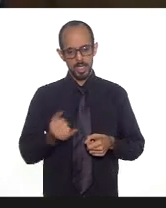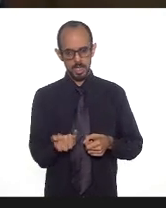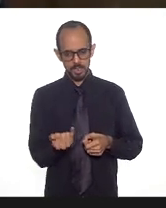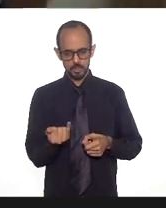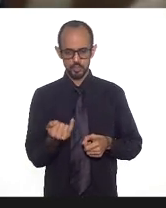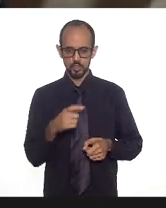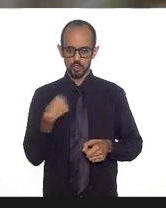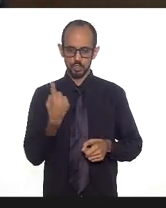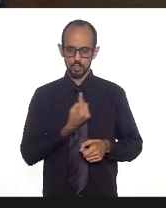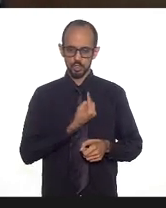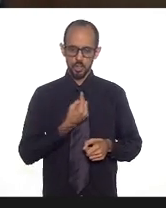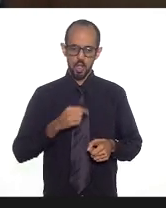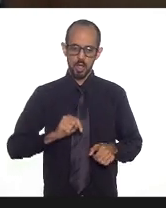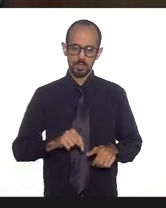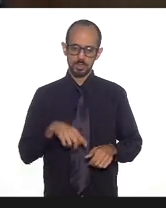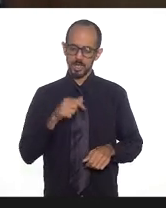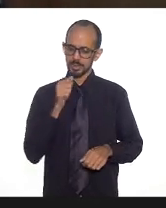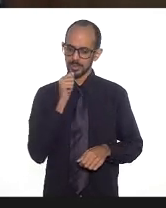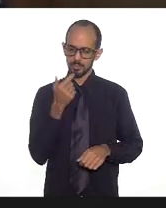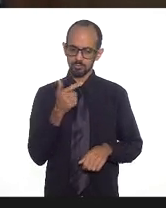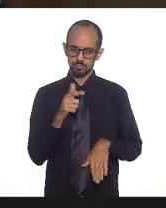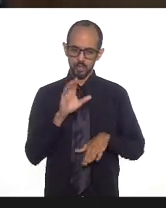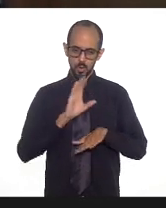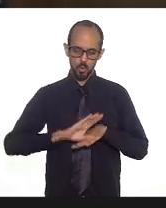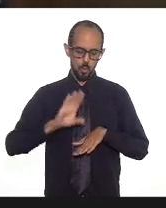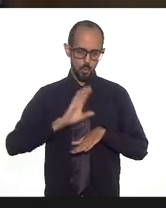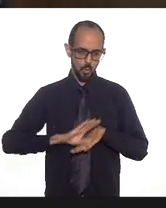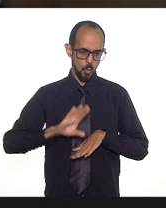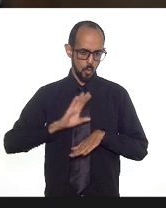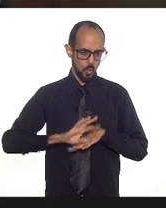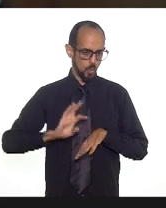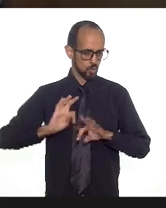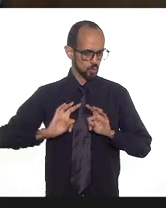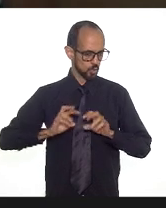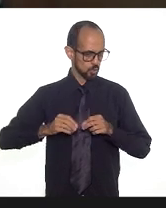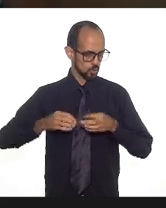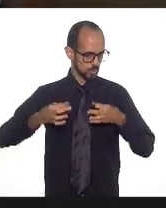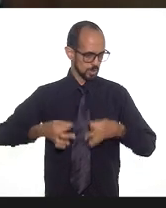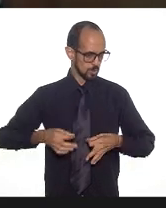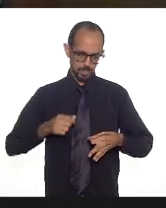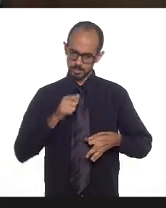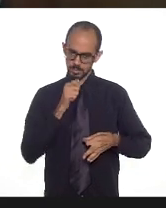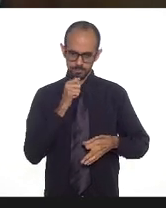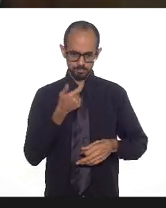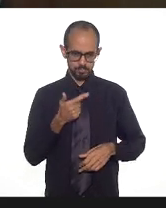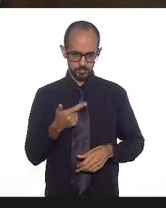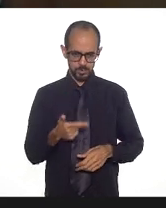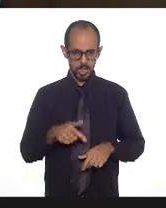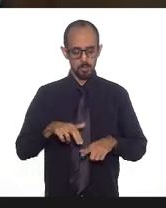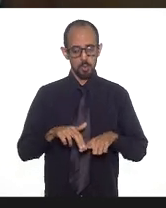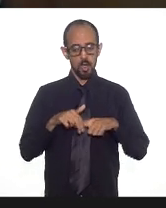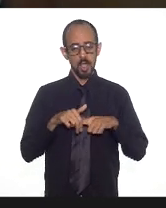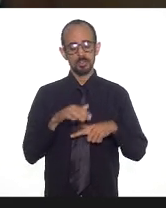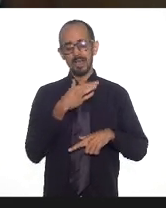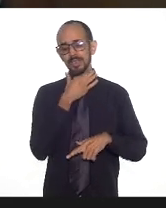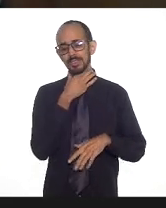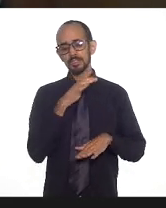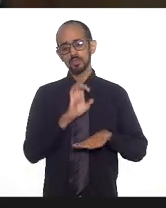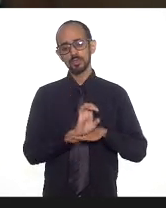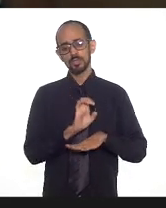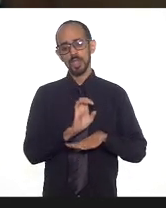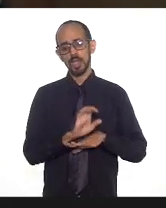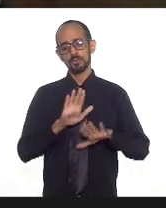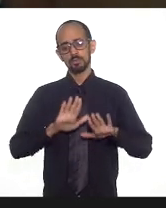com um curso a plena vapor por questões, enfim, dessa crise do Estado,